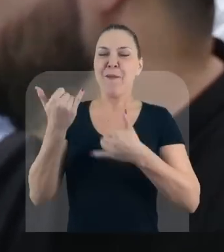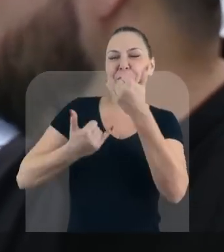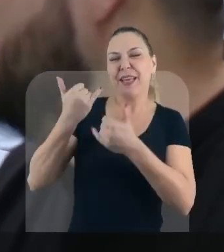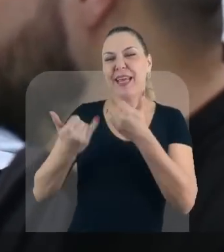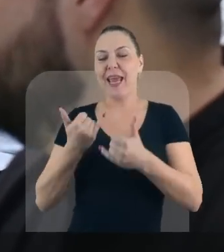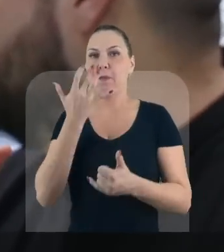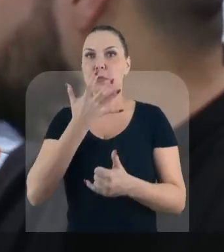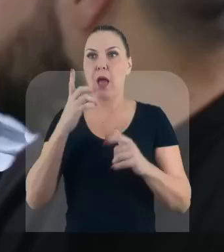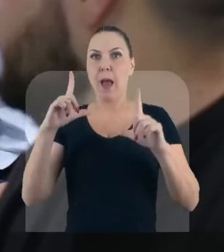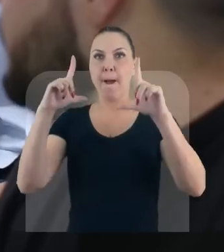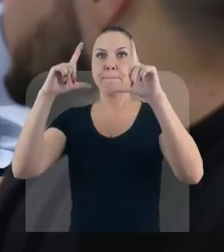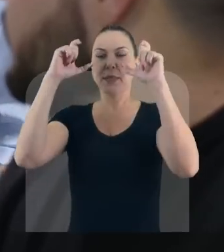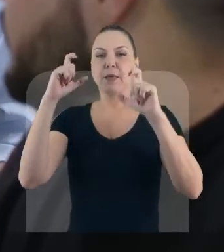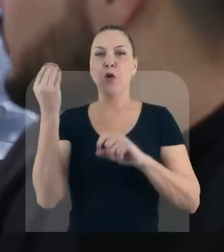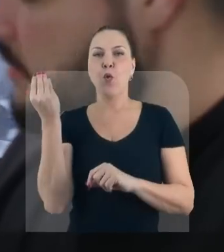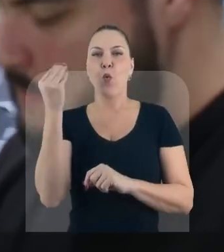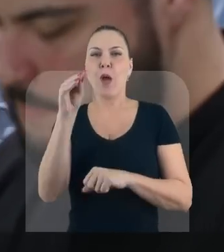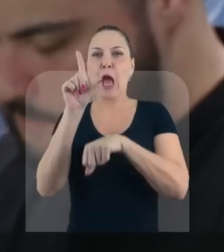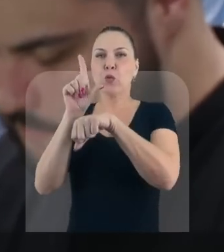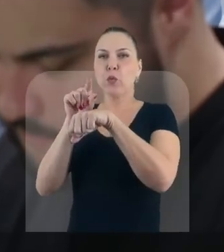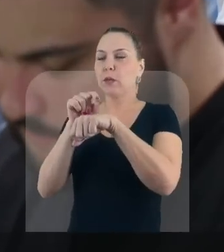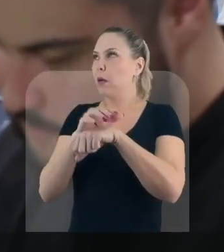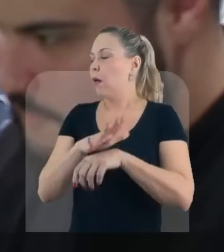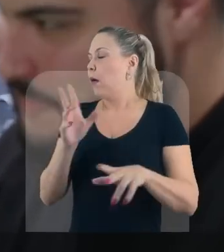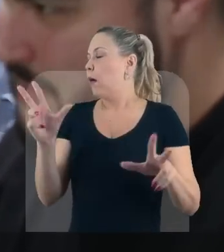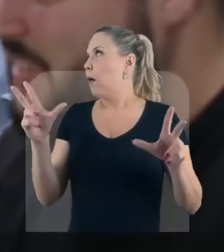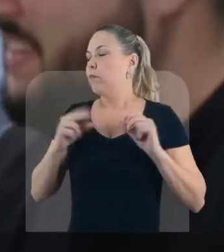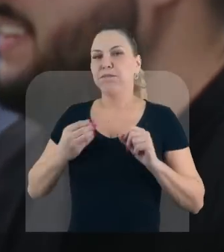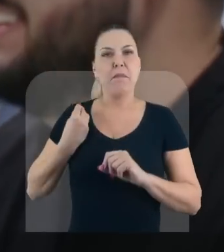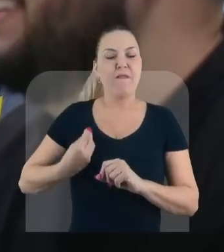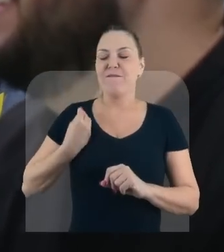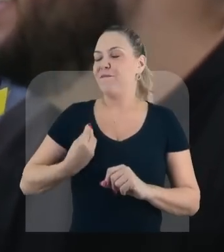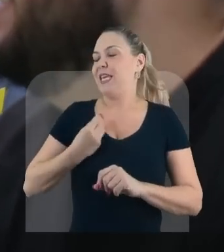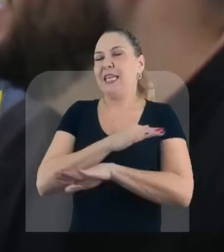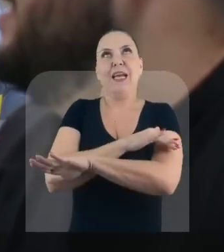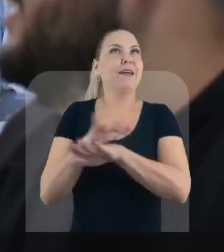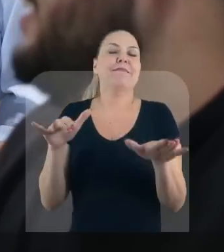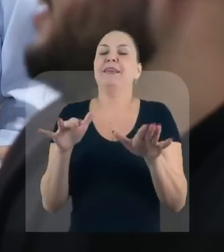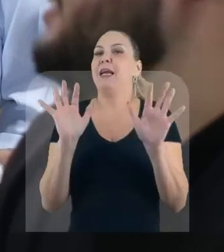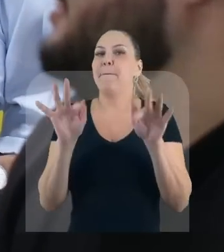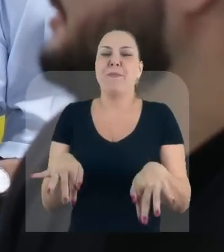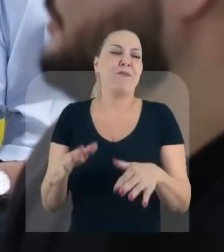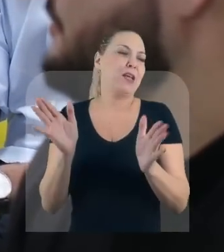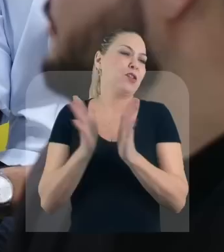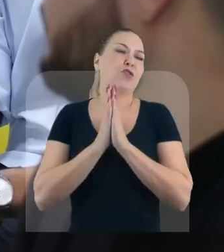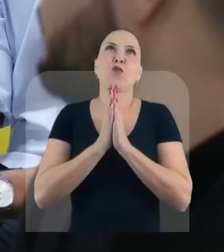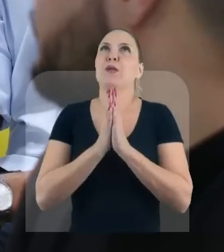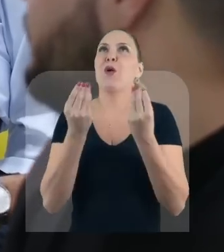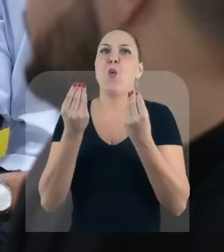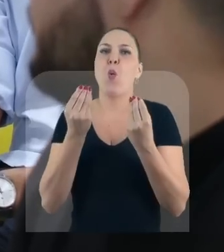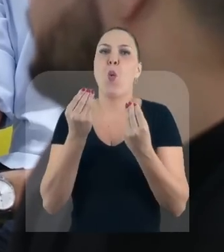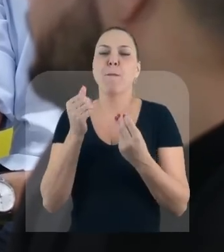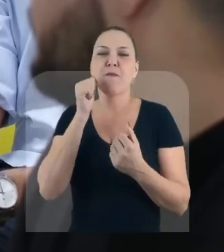Tirando com feminista, tiraram um print, postaram no Twitter. Minha vida acabou, né? Acabou. Aí no Twitter, aí eu falei, feminismo não é